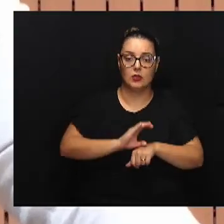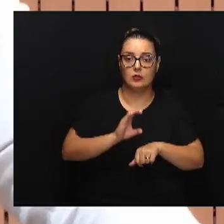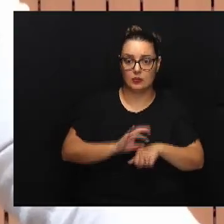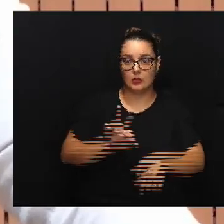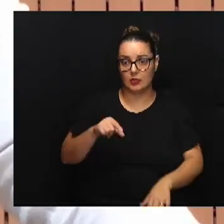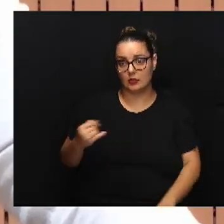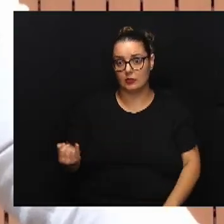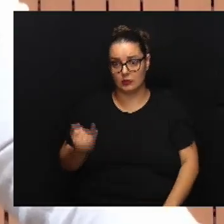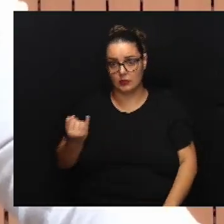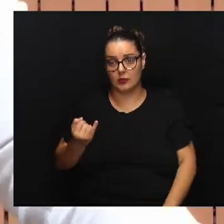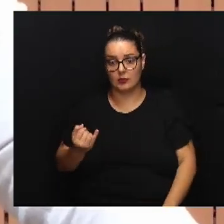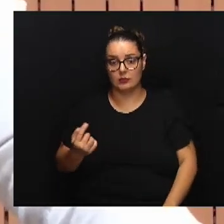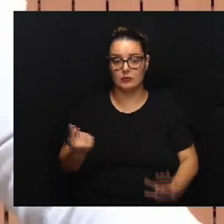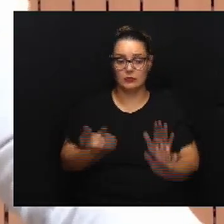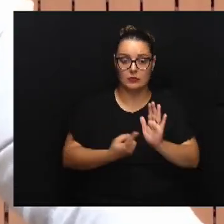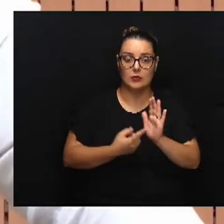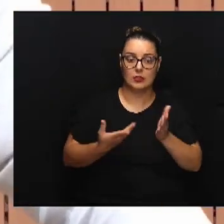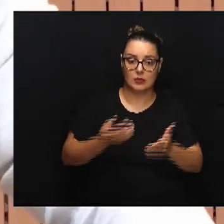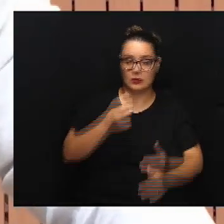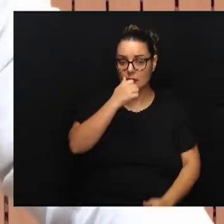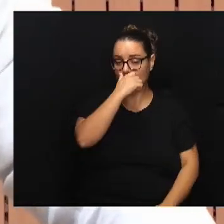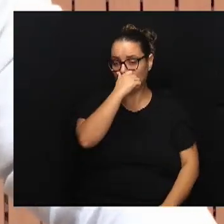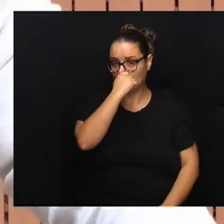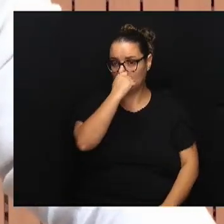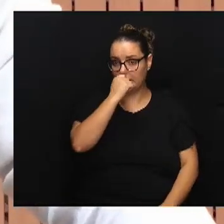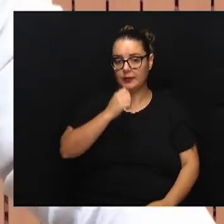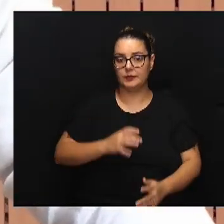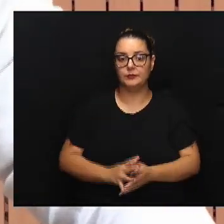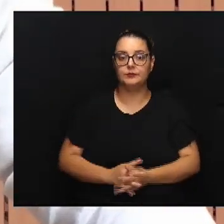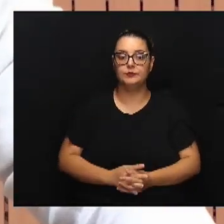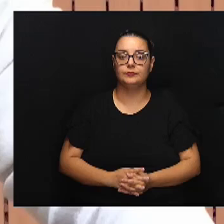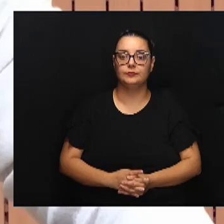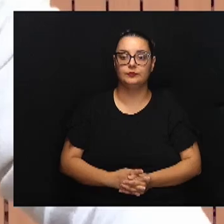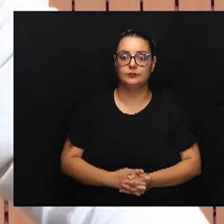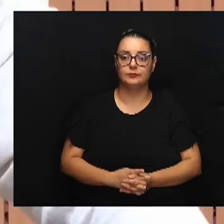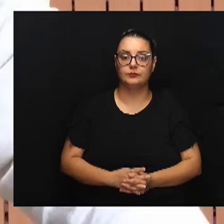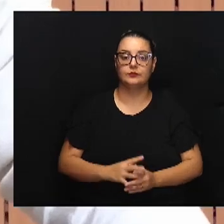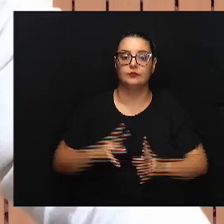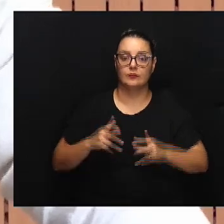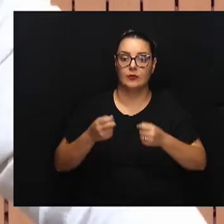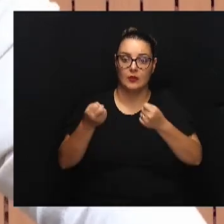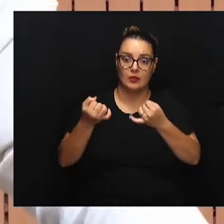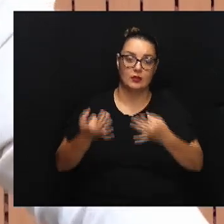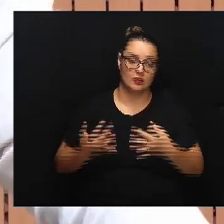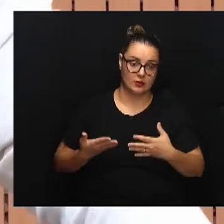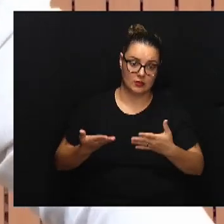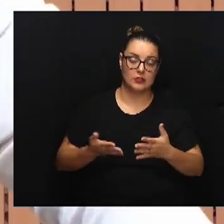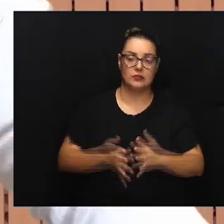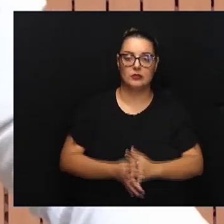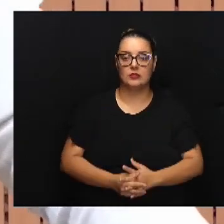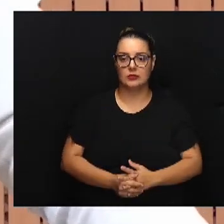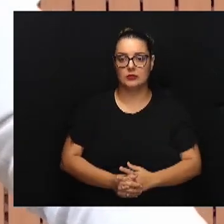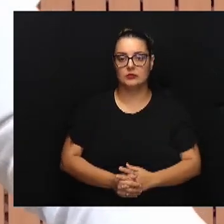também deixar marcado isso. Né? Bom, aí tem toda essa justificativa, né, de